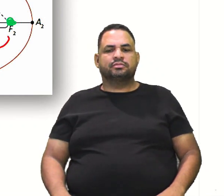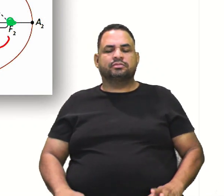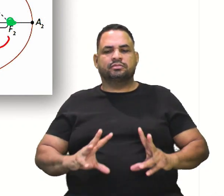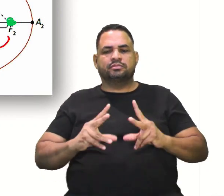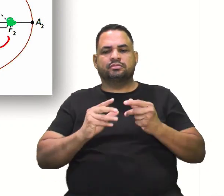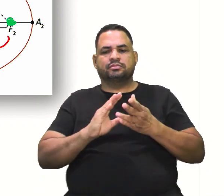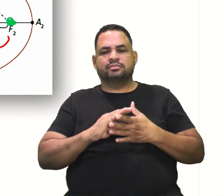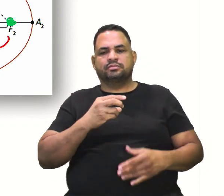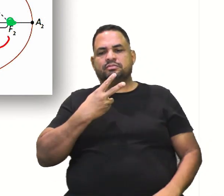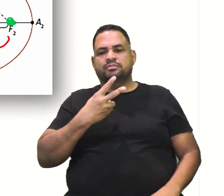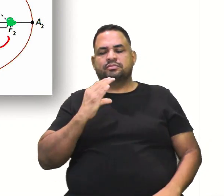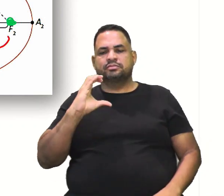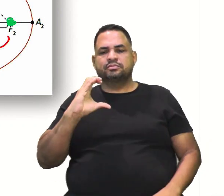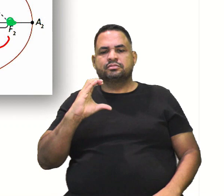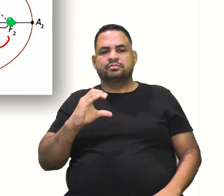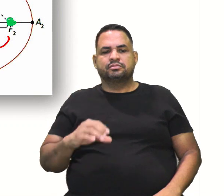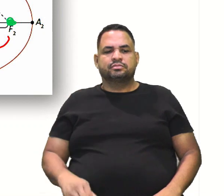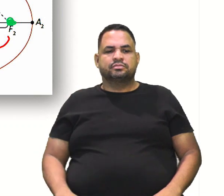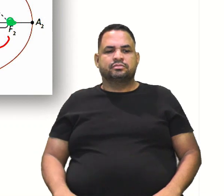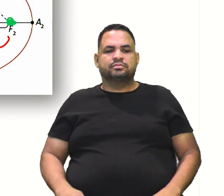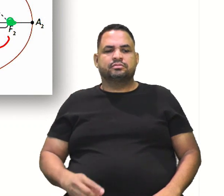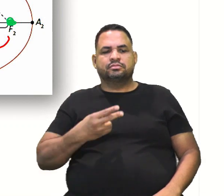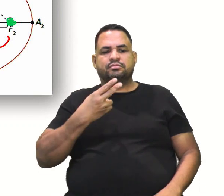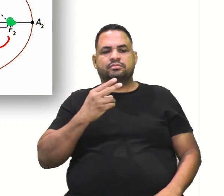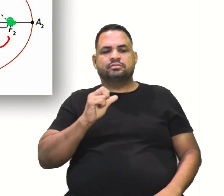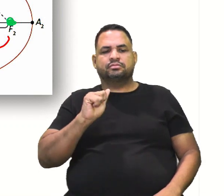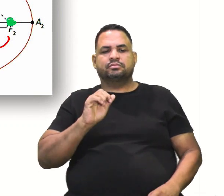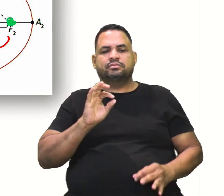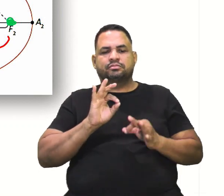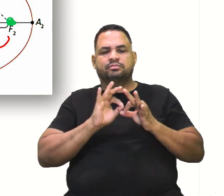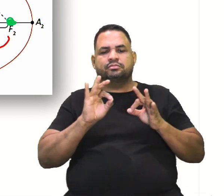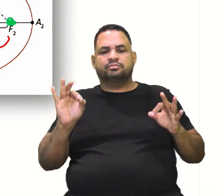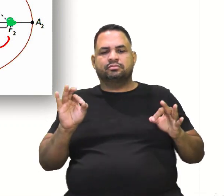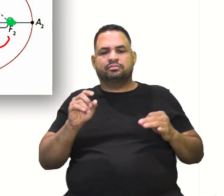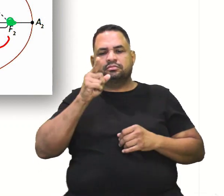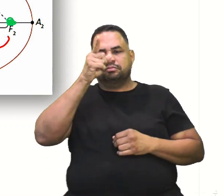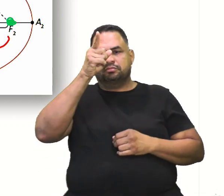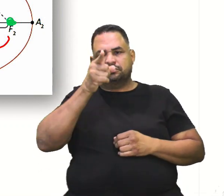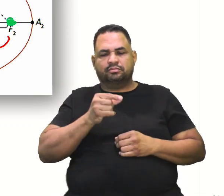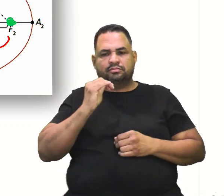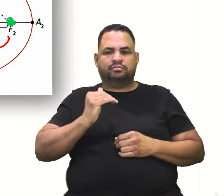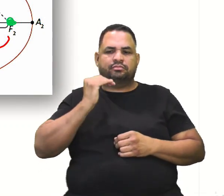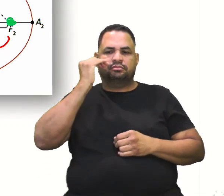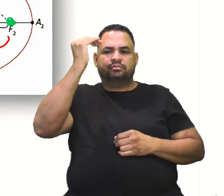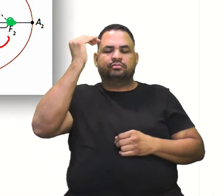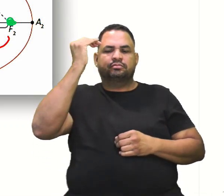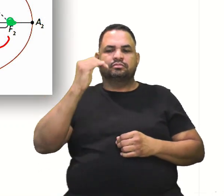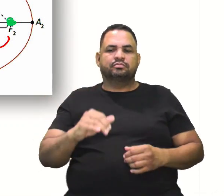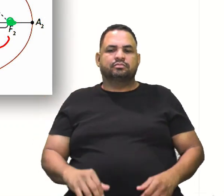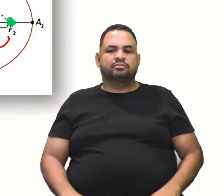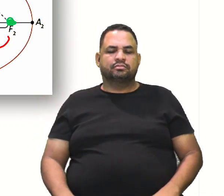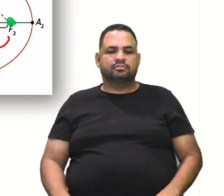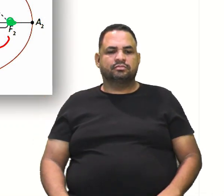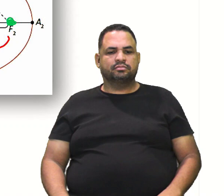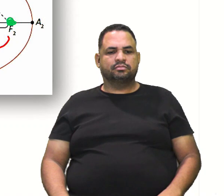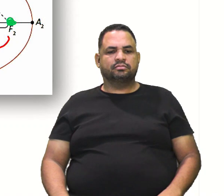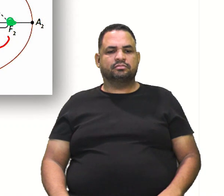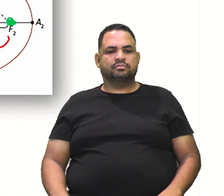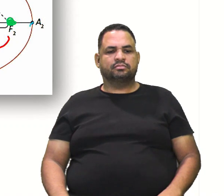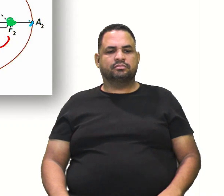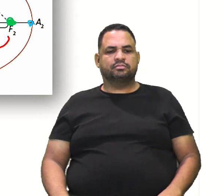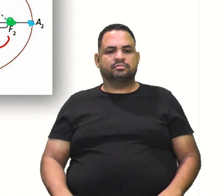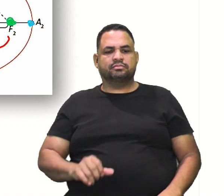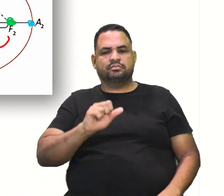vai ser 2C. 2A é a medida do eixo maior, né? Então, aqui, vamos pegar um azulzinho, ó.